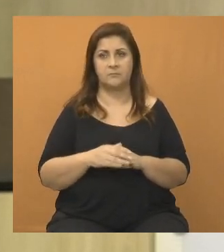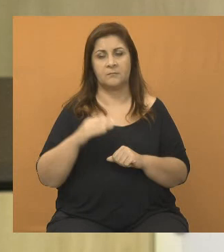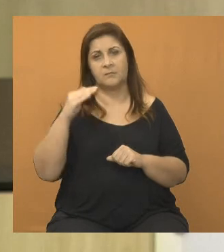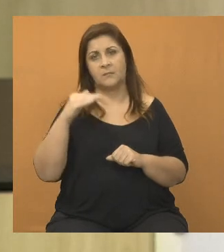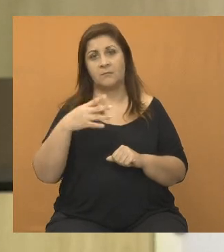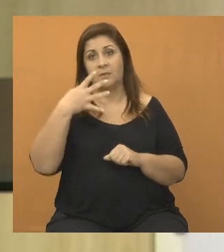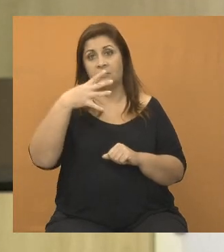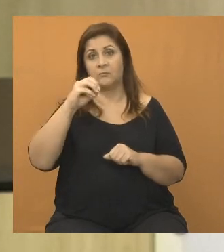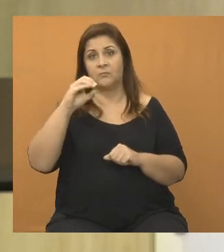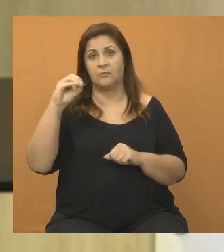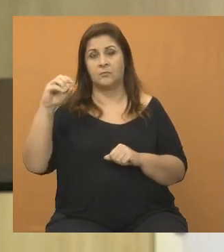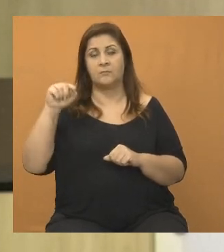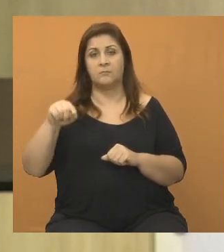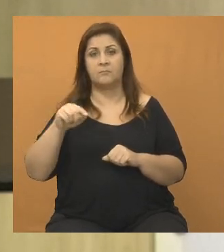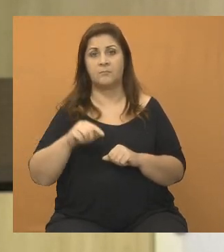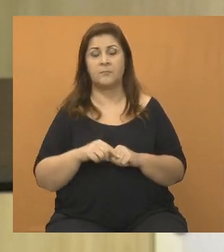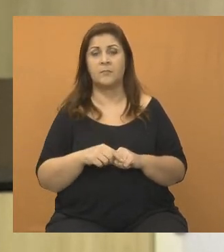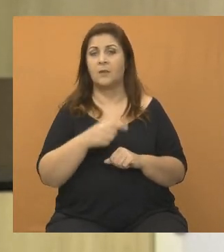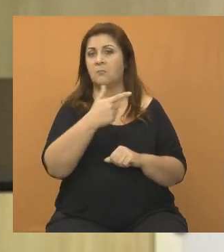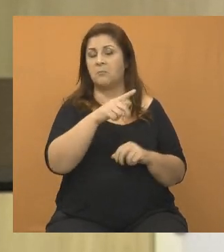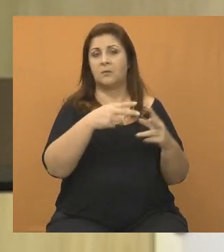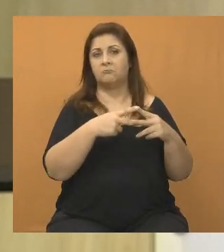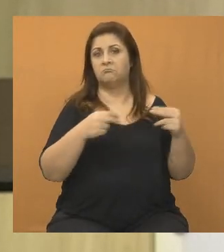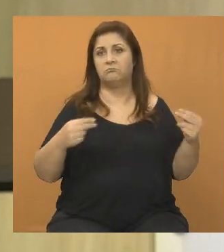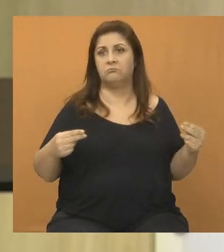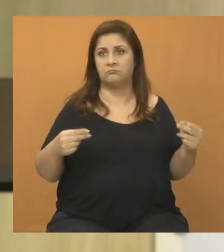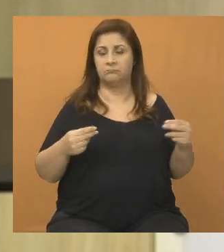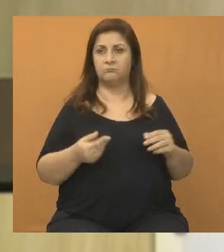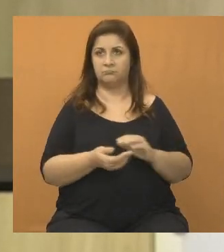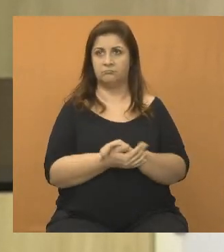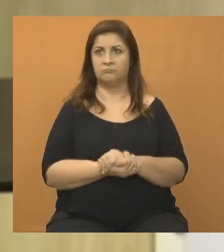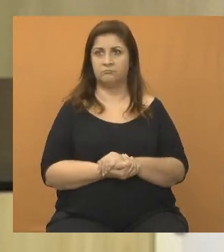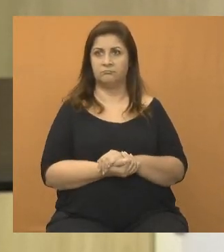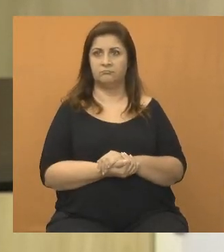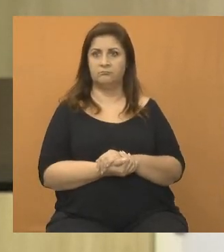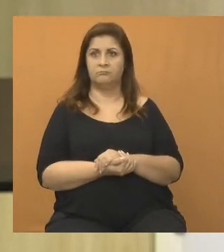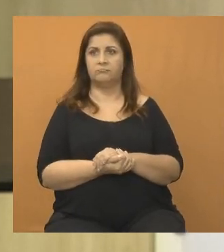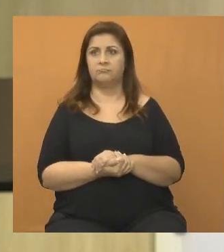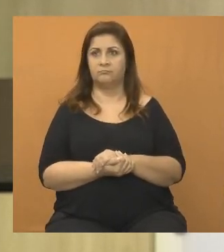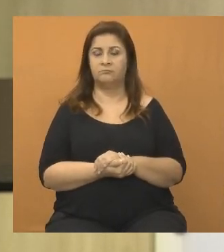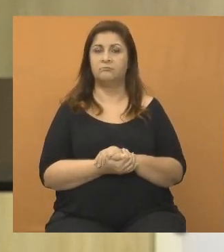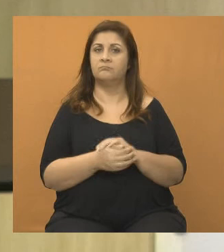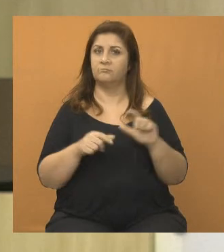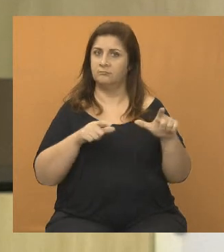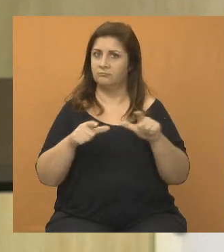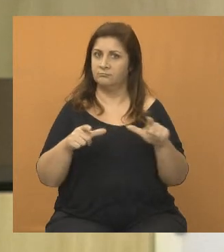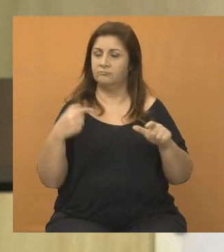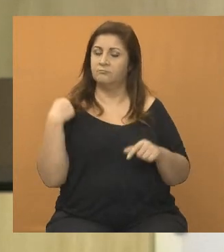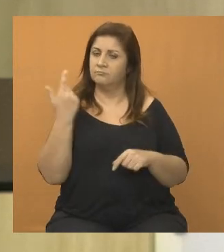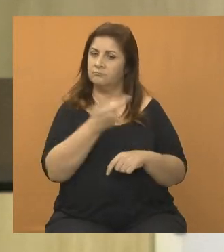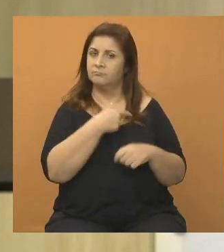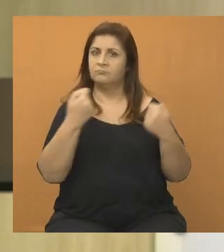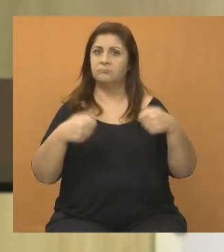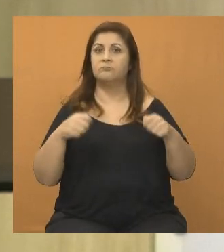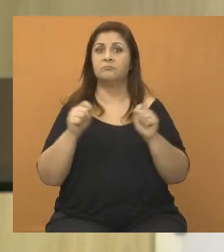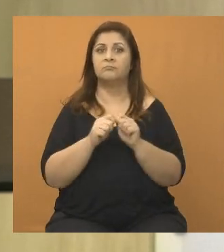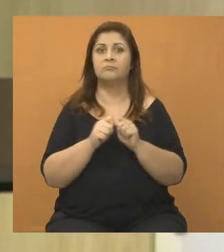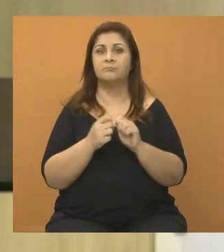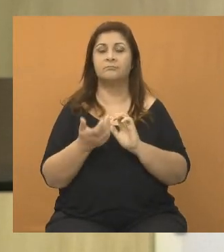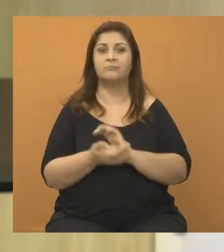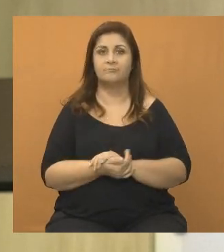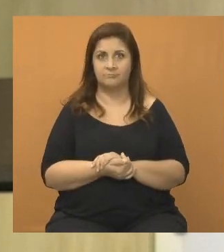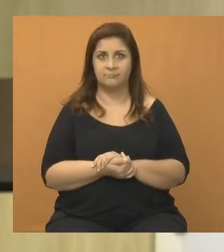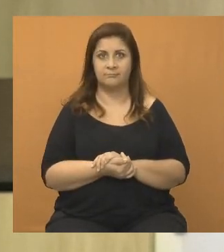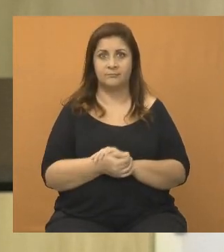de 400 mil para as prioridades de outras pastas públicas, né? Então, é um trabalho que nós temos que